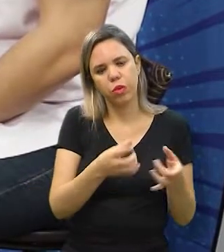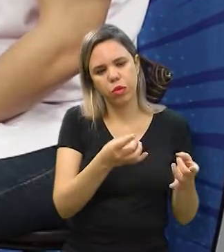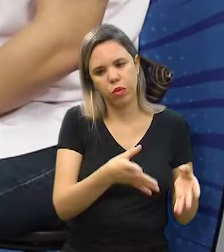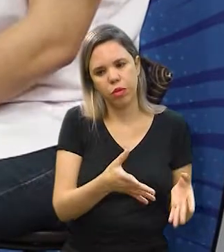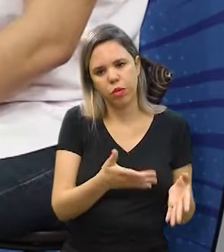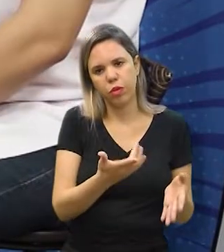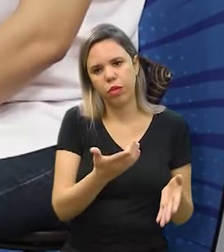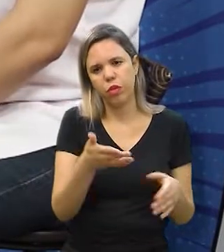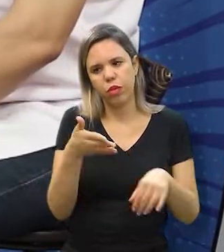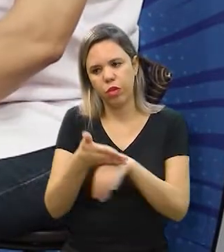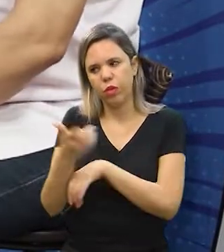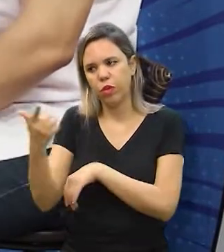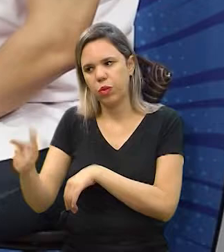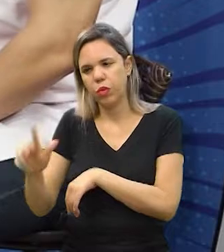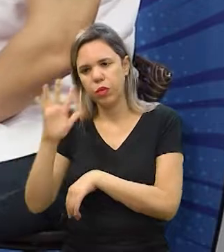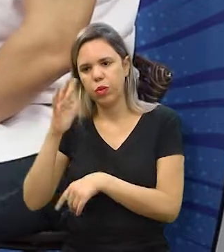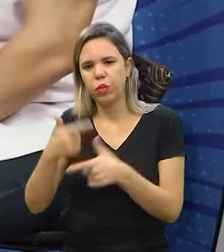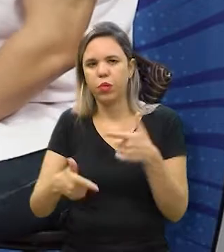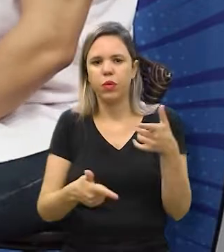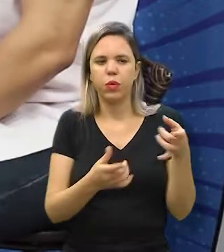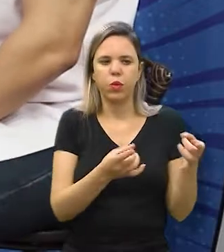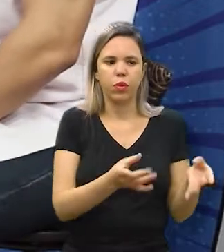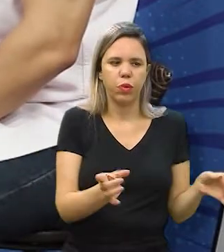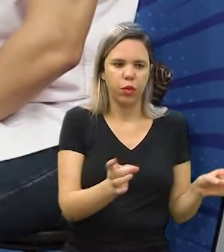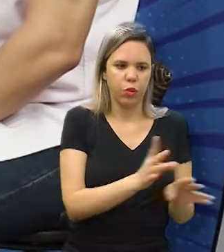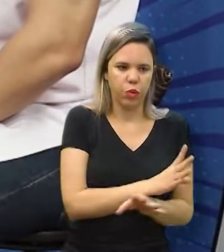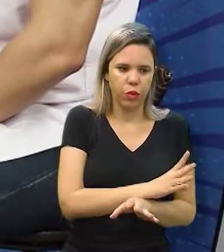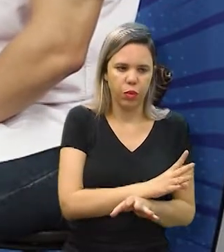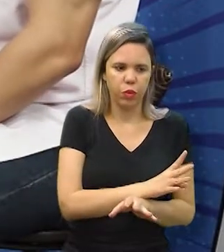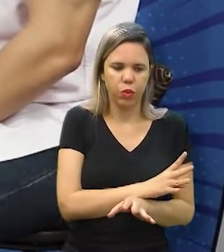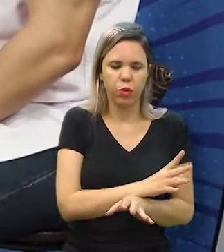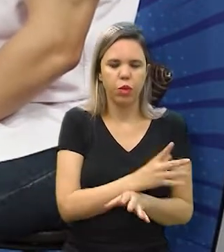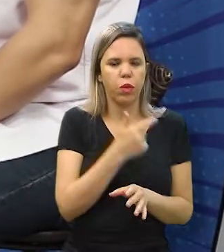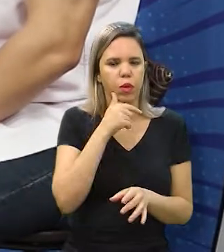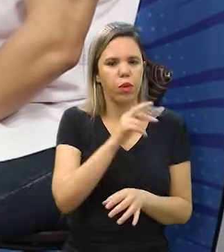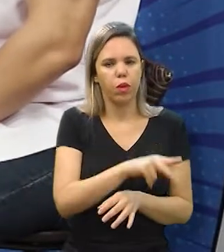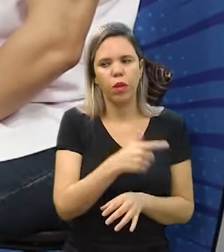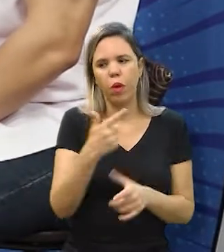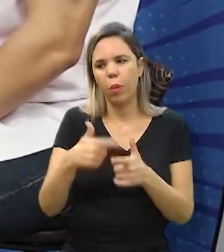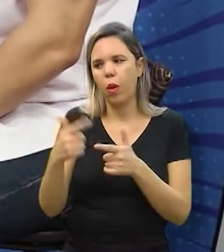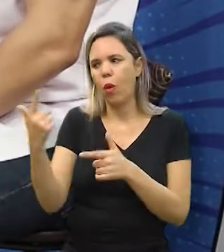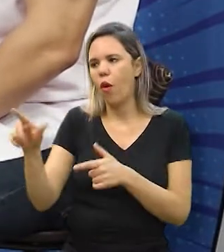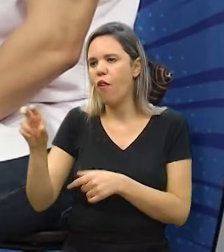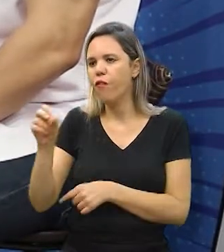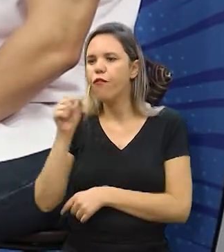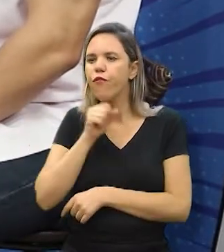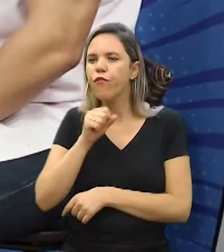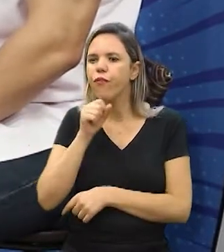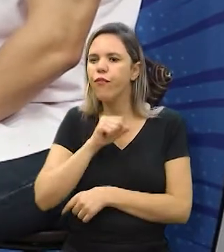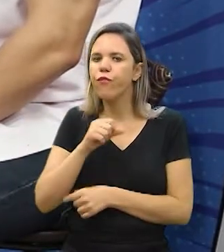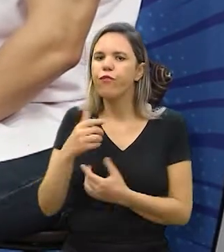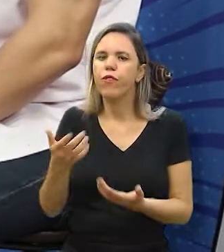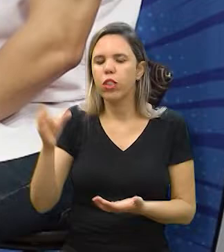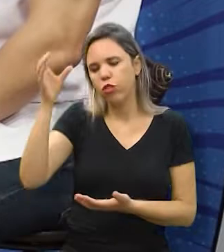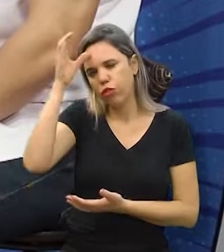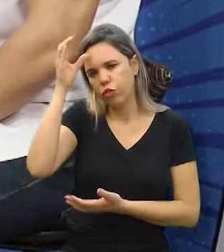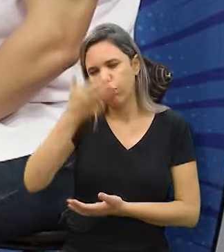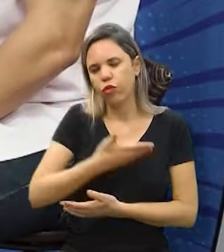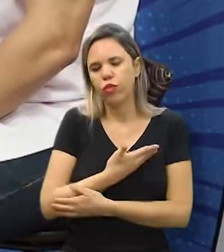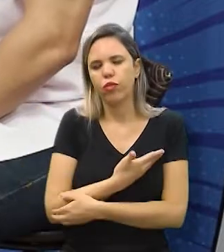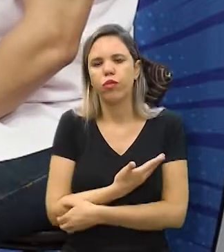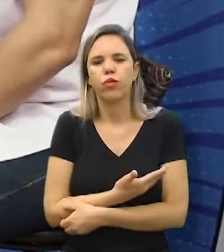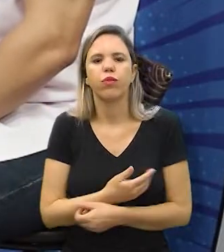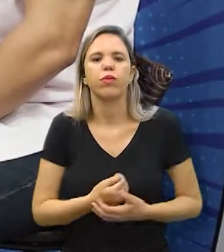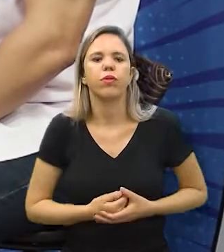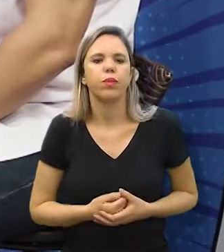cai em outra. Quando ele resolve um problema com relação à irmã, ele cai num problema com a avó, com o avô, com o tio, com os